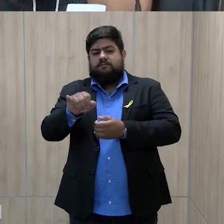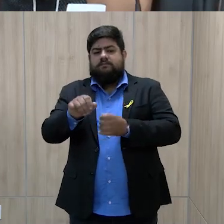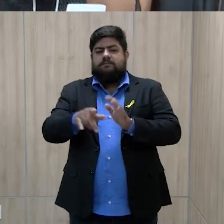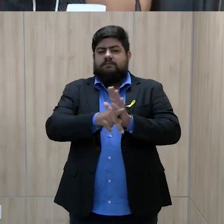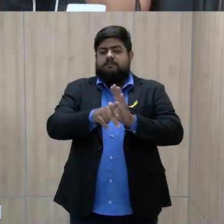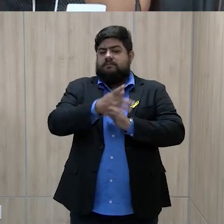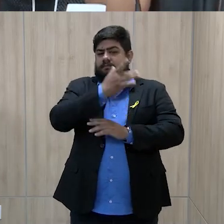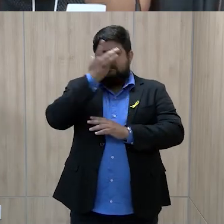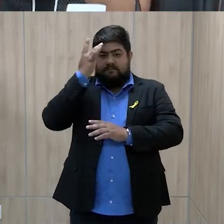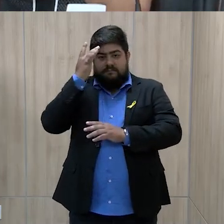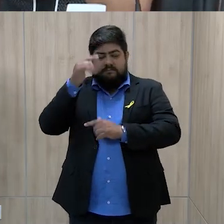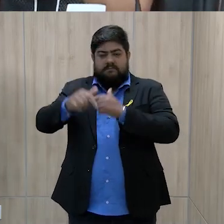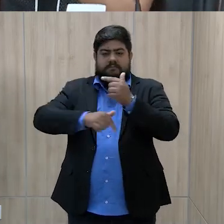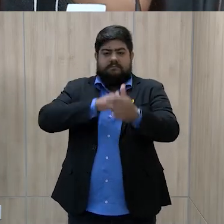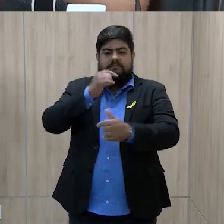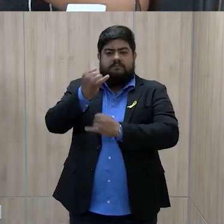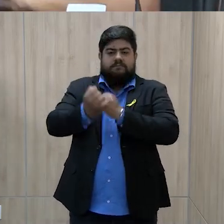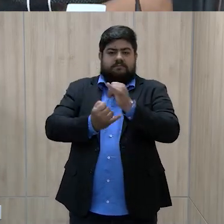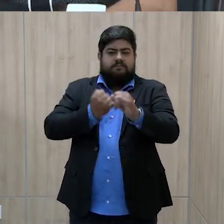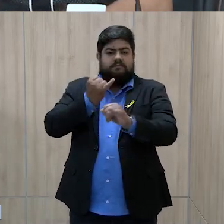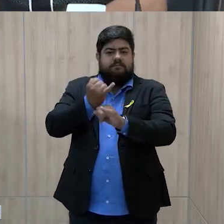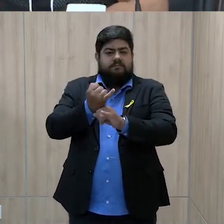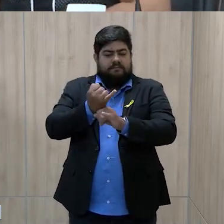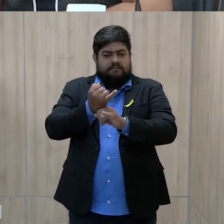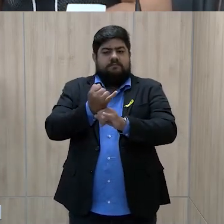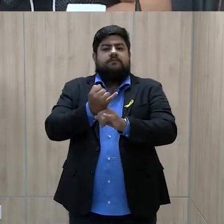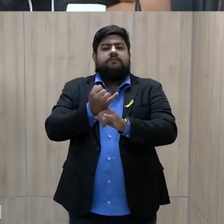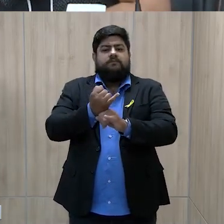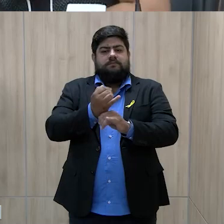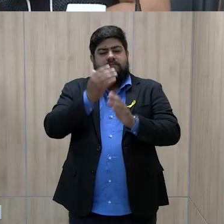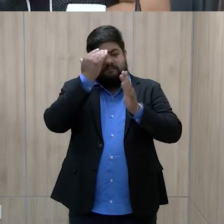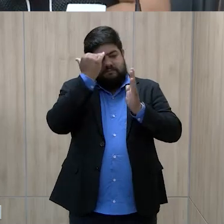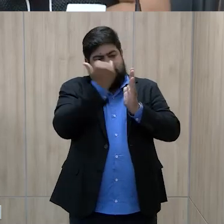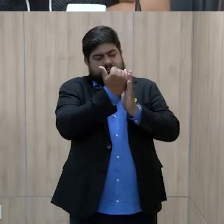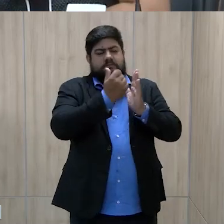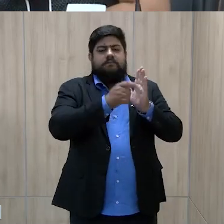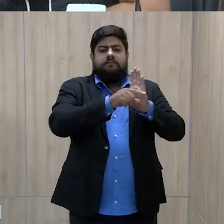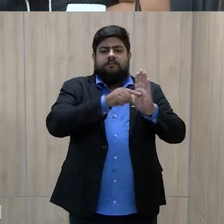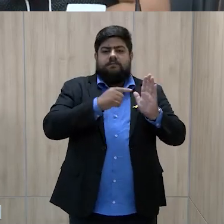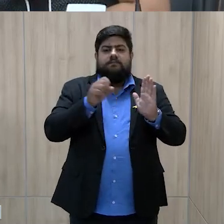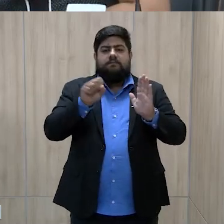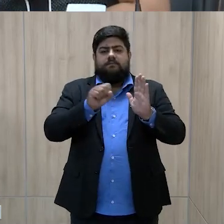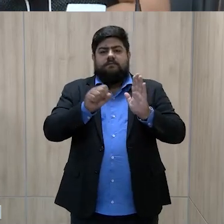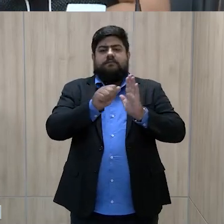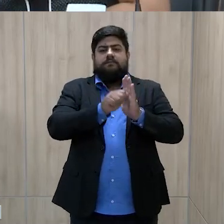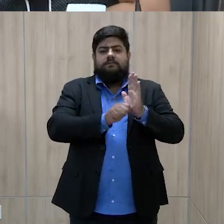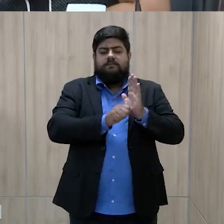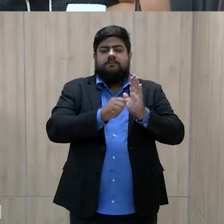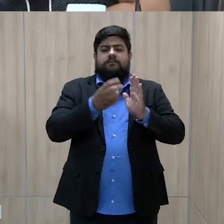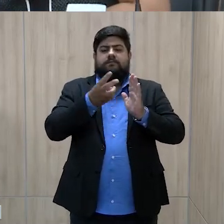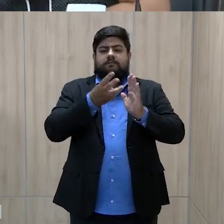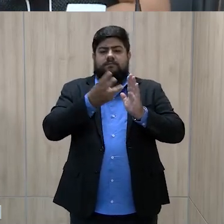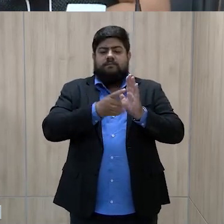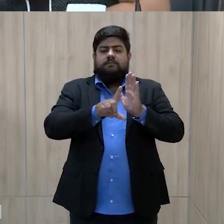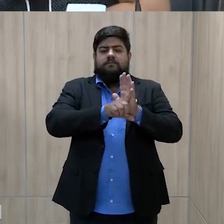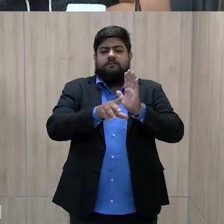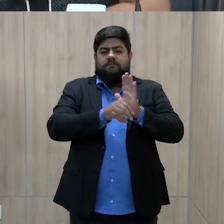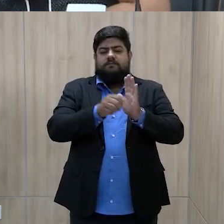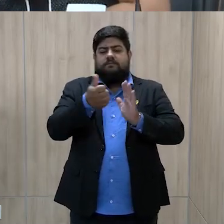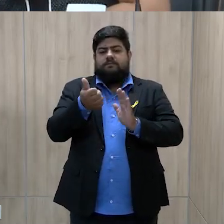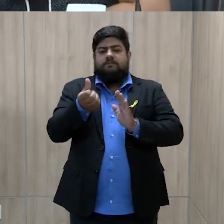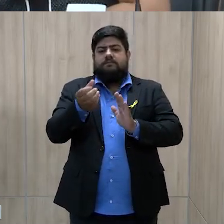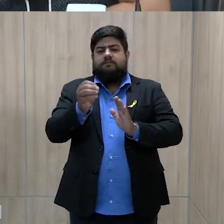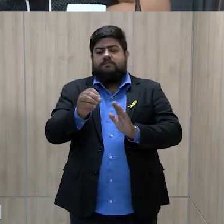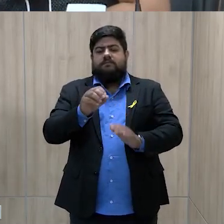tributação para contribuintes que praticar atividade comercial exclusivamente havia internet com base no parágrafo 8º do artigo 3º da Lei